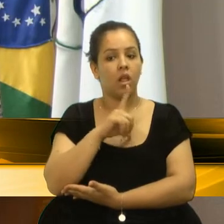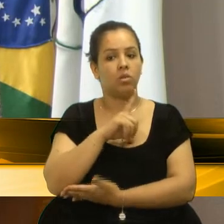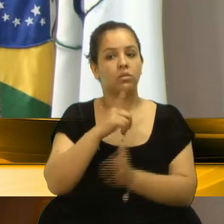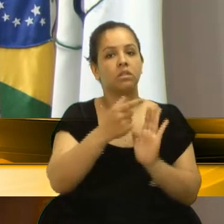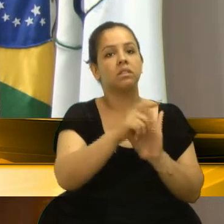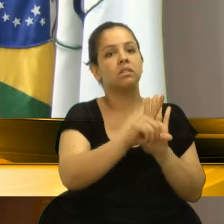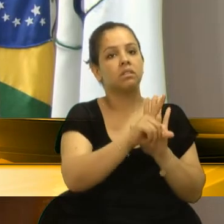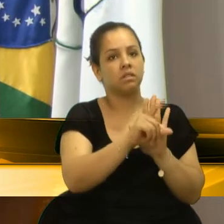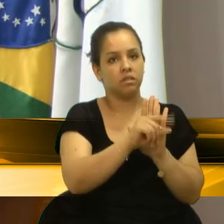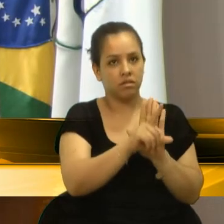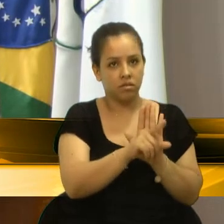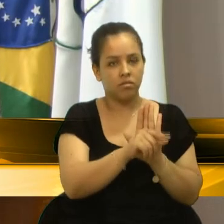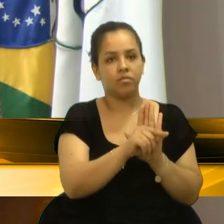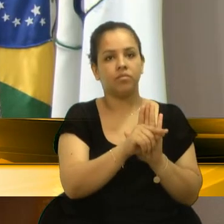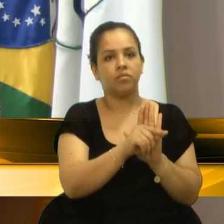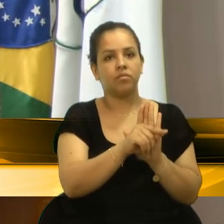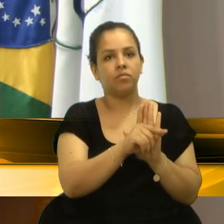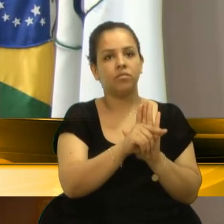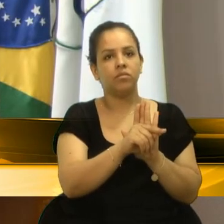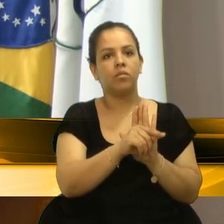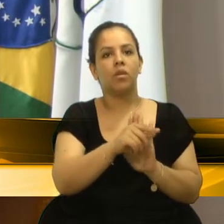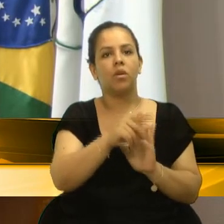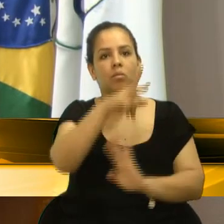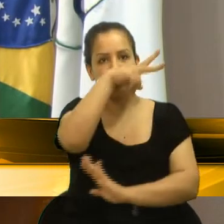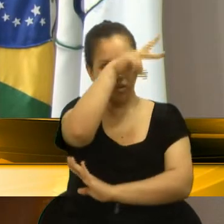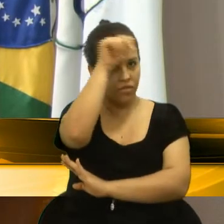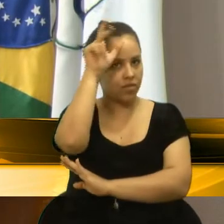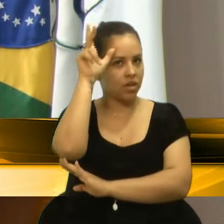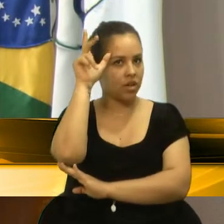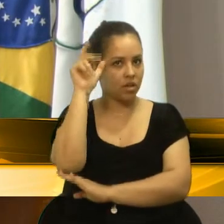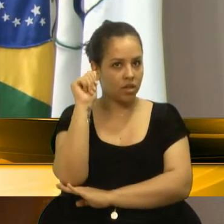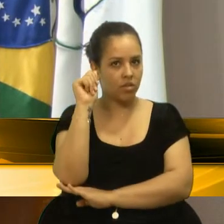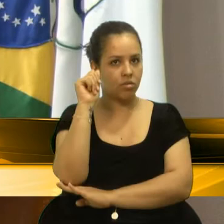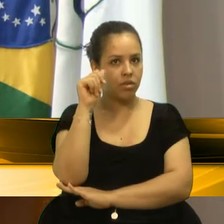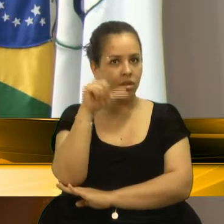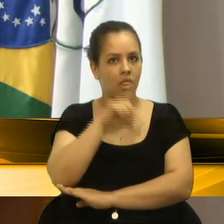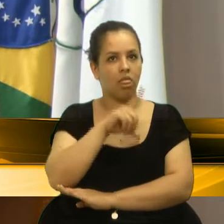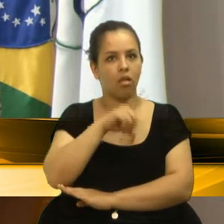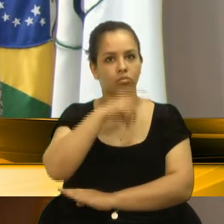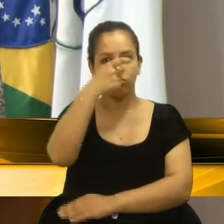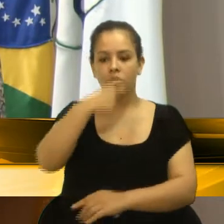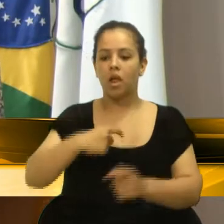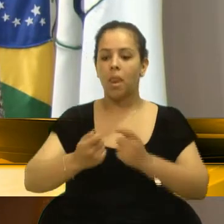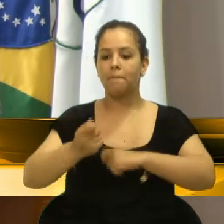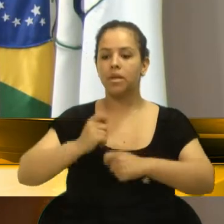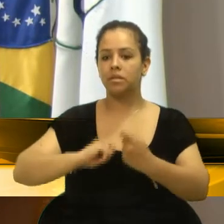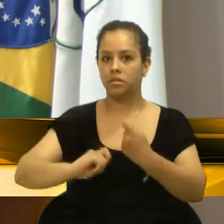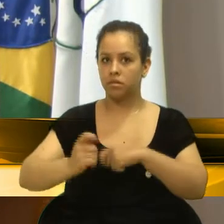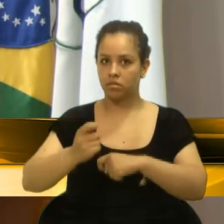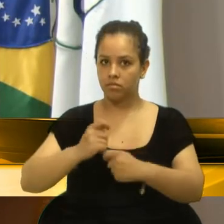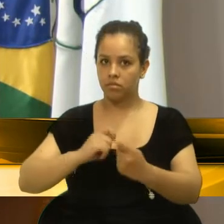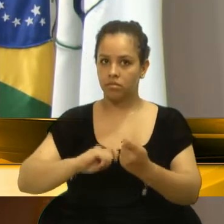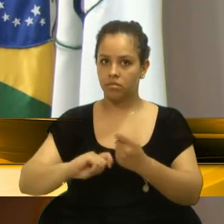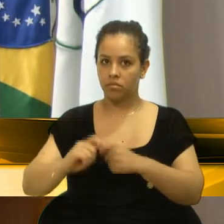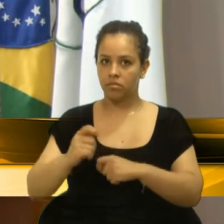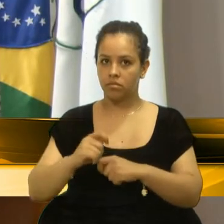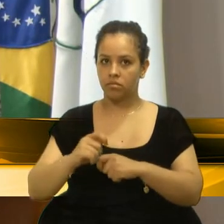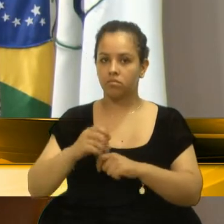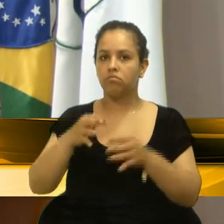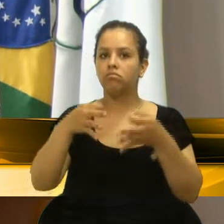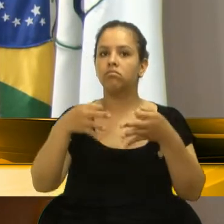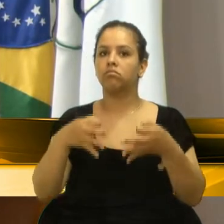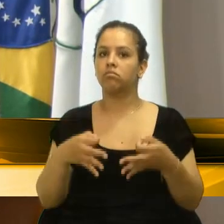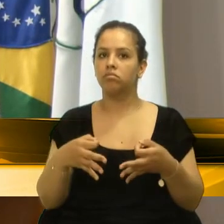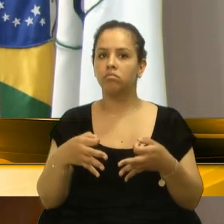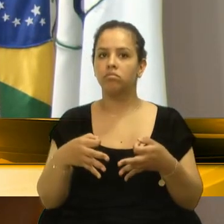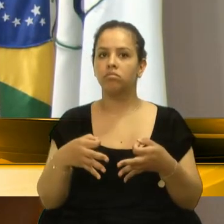O cargo de prefeito impõe comportamento administrativo digno e